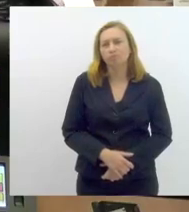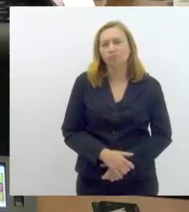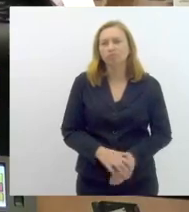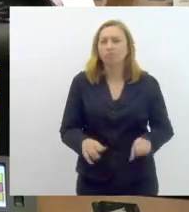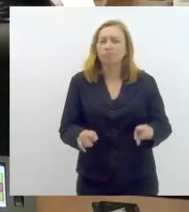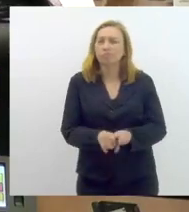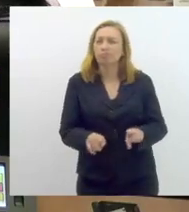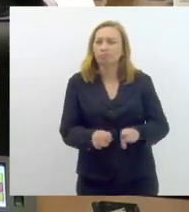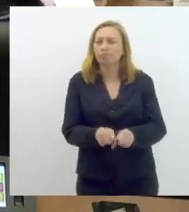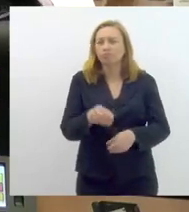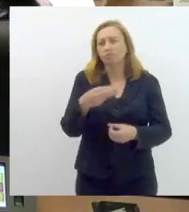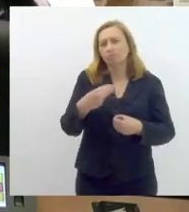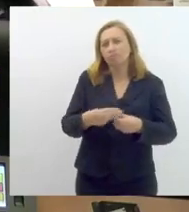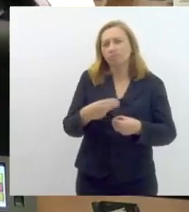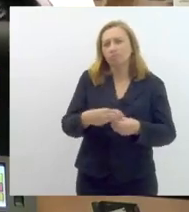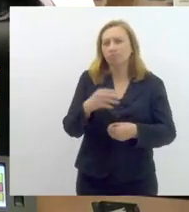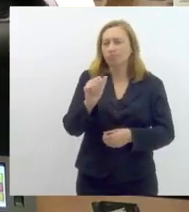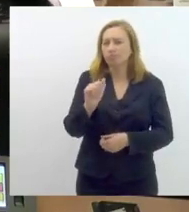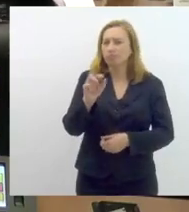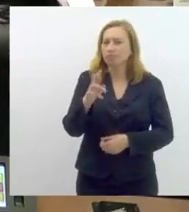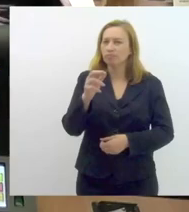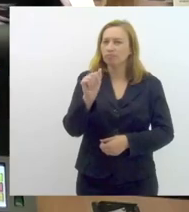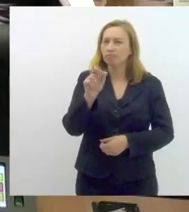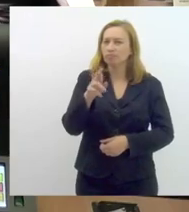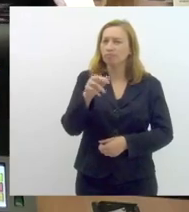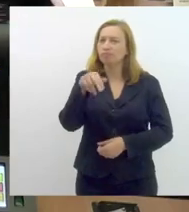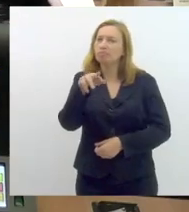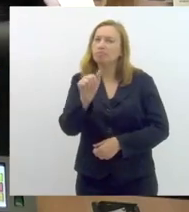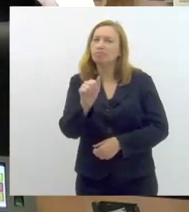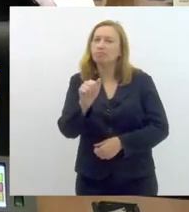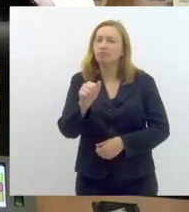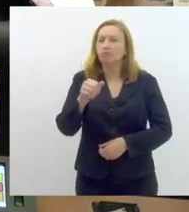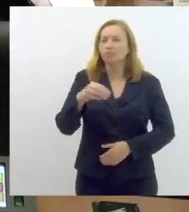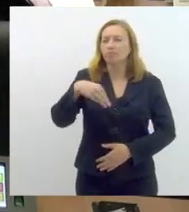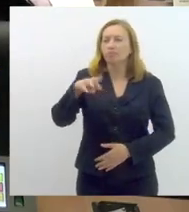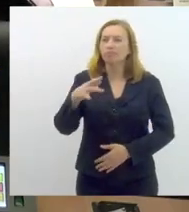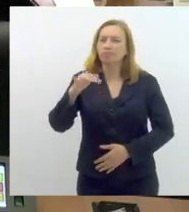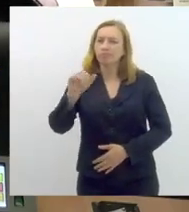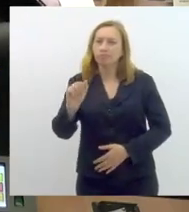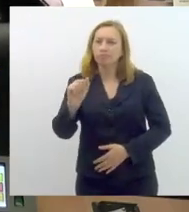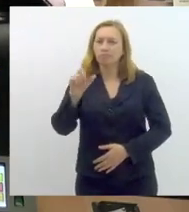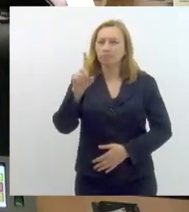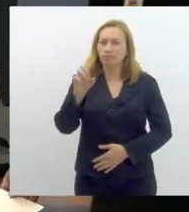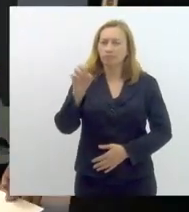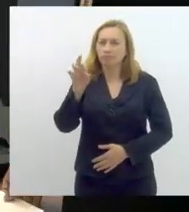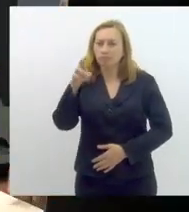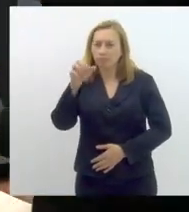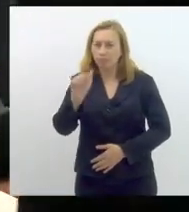Também pelo município de Araruama, Maria Eduarda Jesus da Silva.